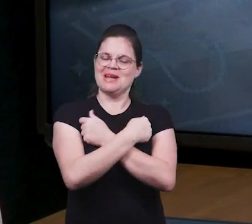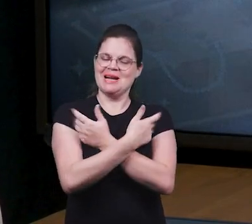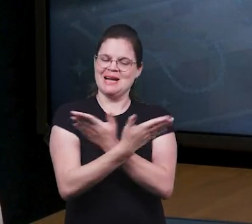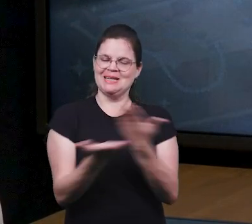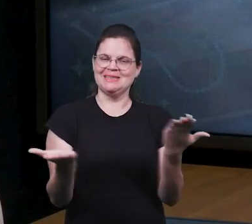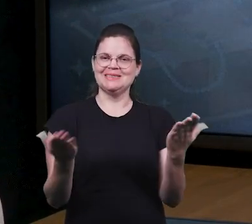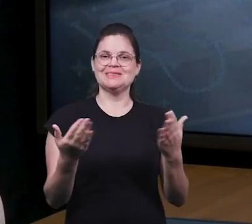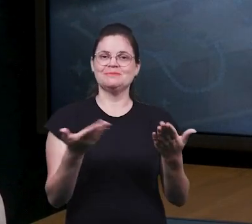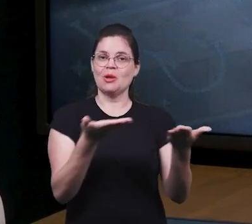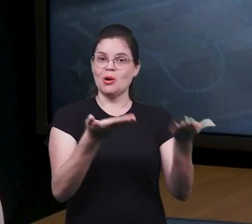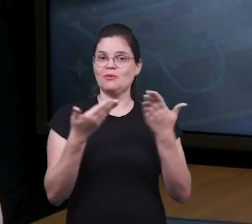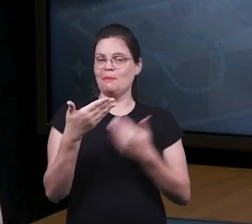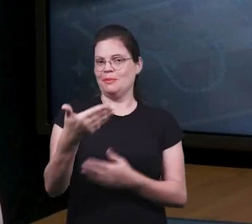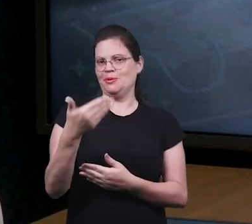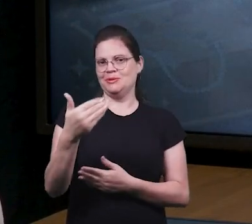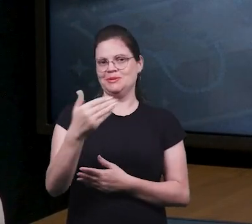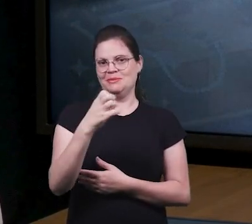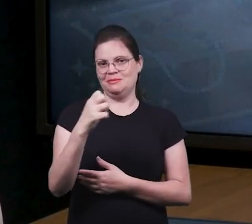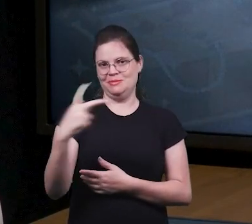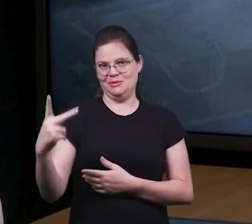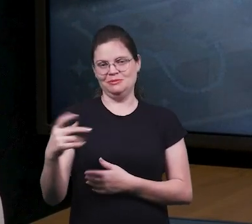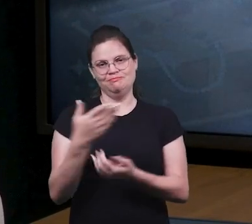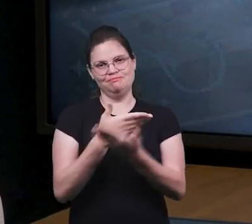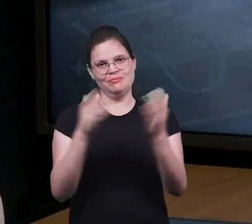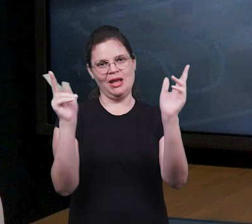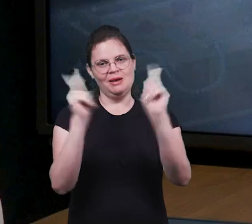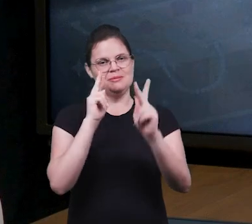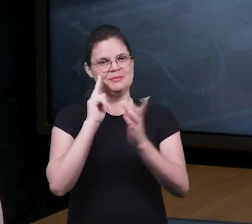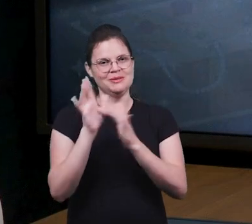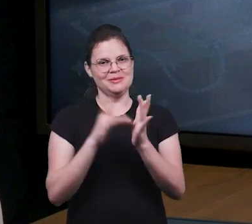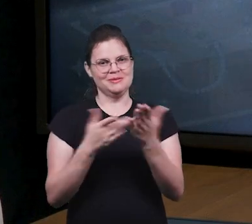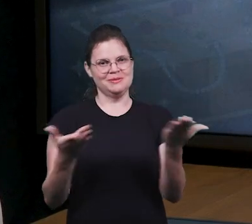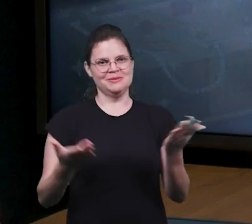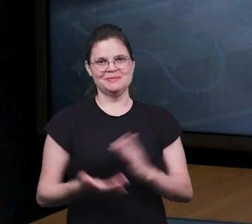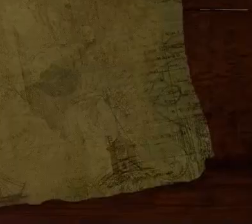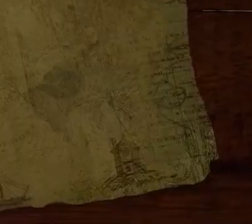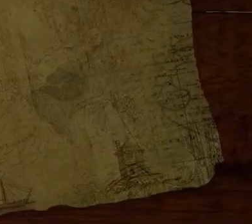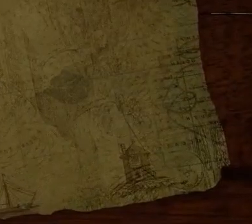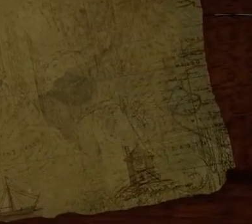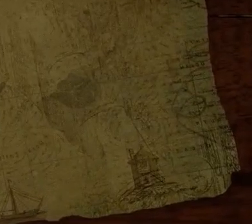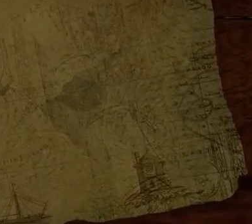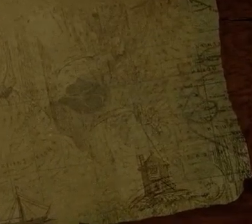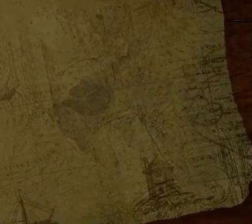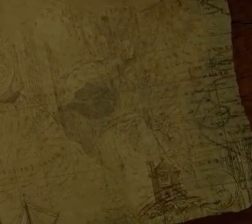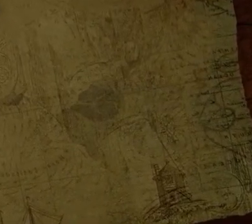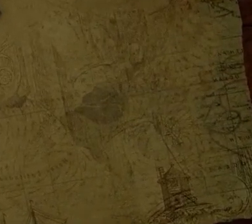e já convidamos para o próximo episódio. E a todos a paz do Senhor Jesus. Amém.